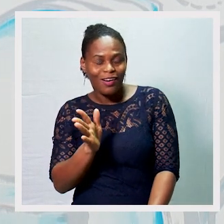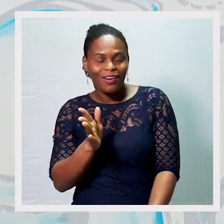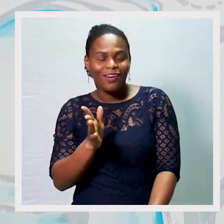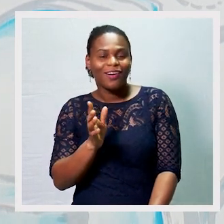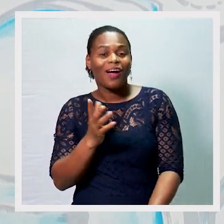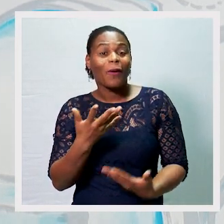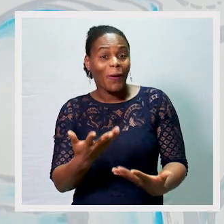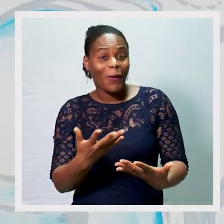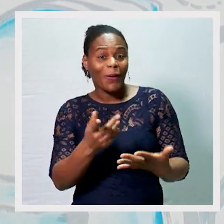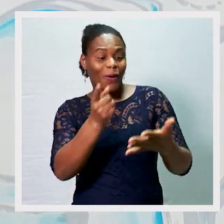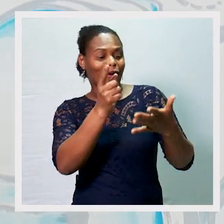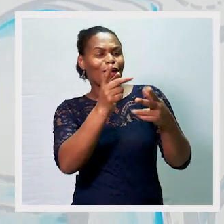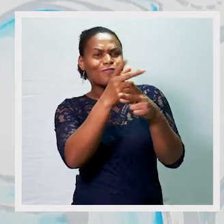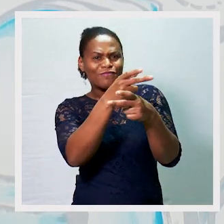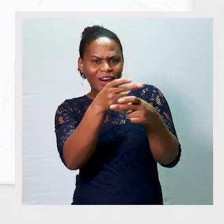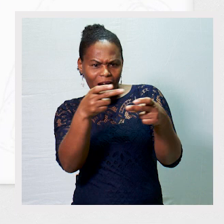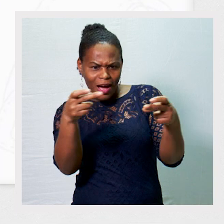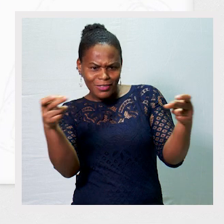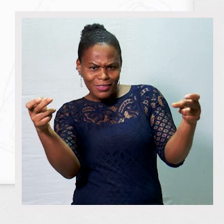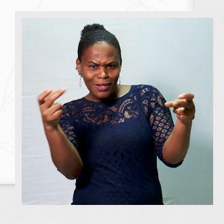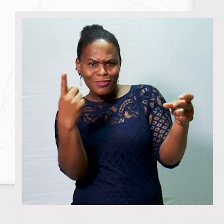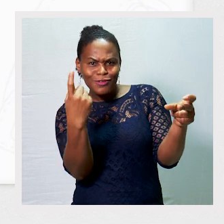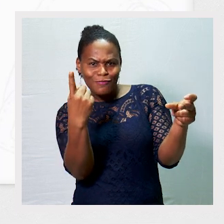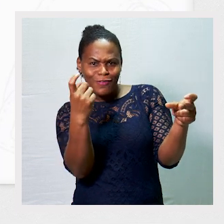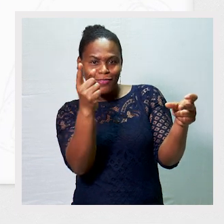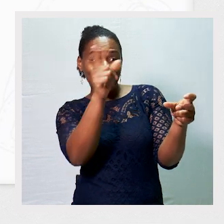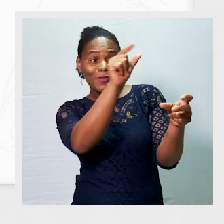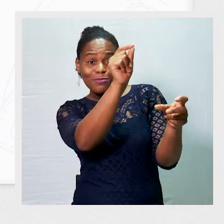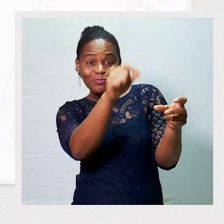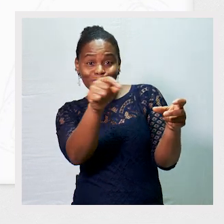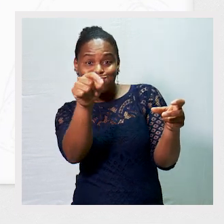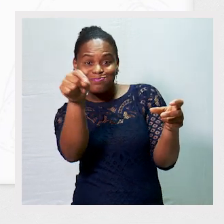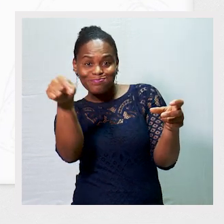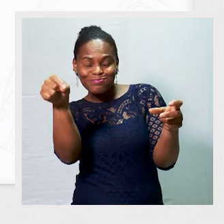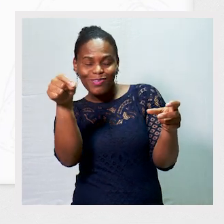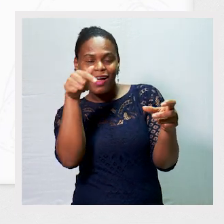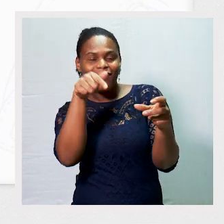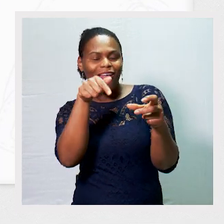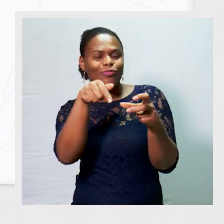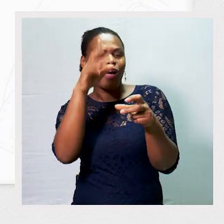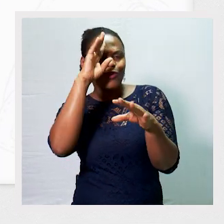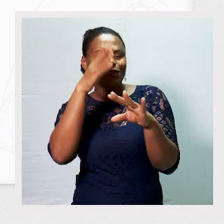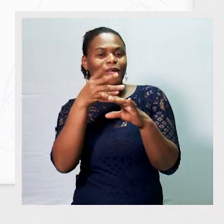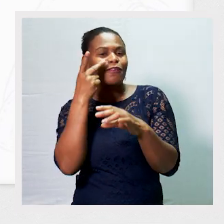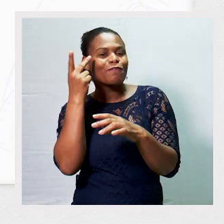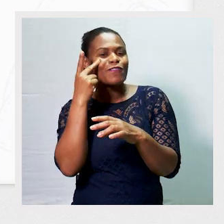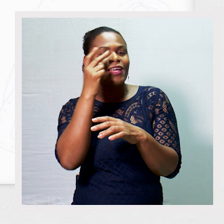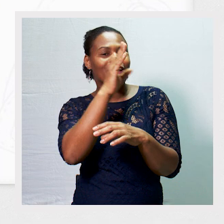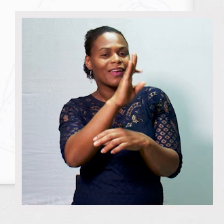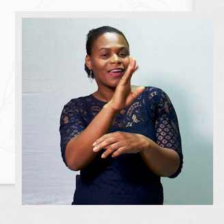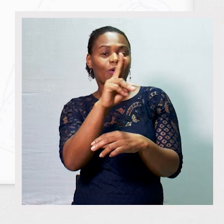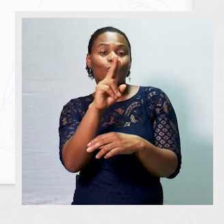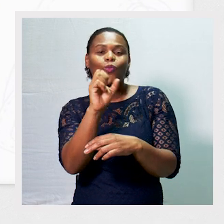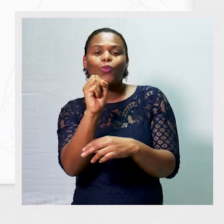Dois e já. Completem as frases seguintes de acordo com os